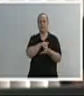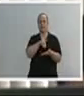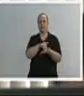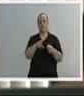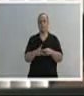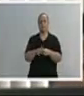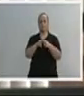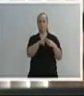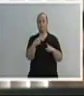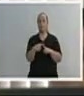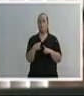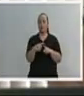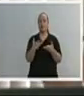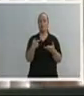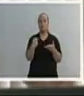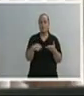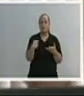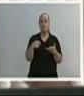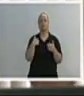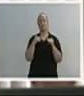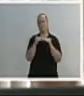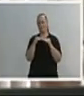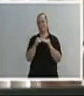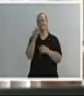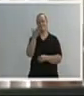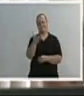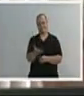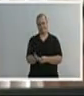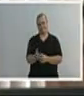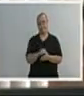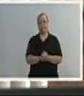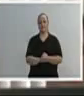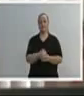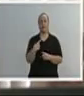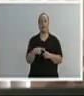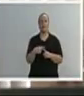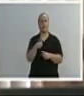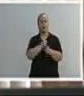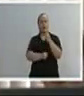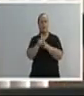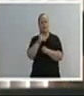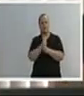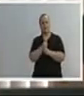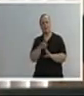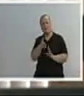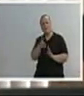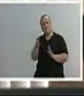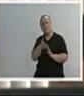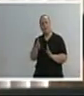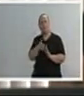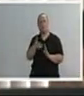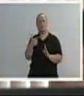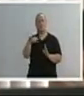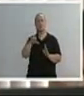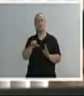contemplar. Eu concordo com Vossa Excelência, até porque nessa época, inclusive ano passado, dia 29 de